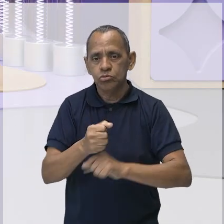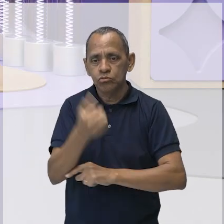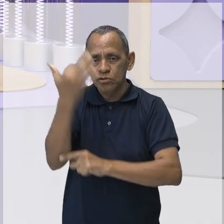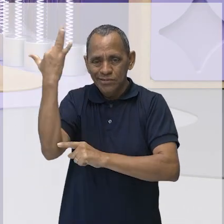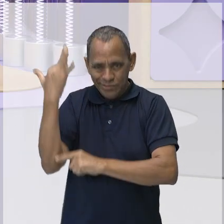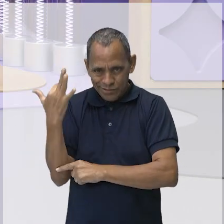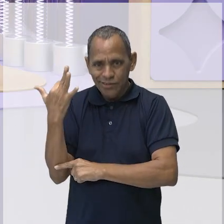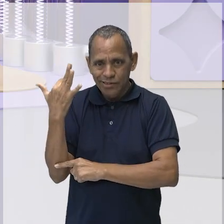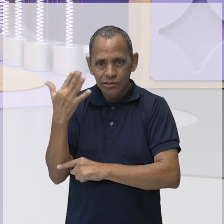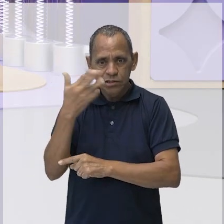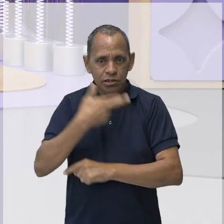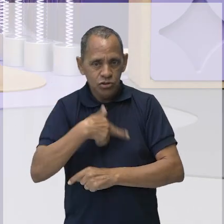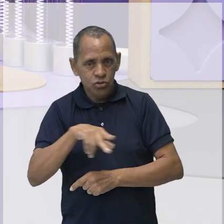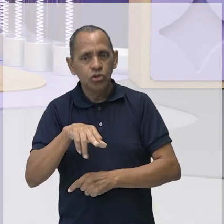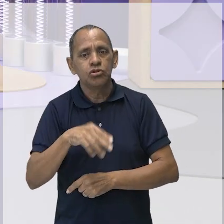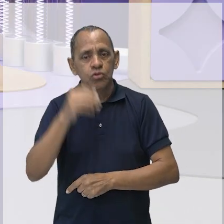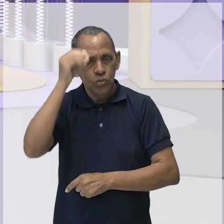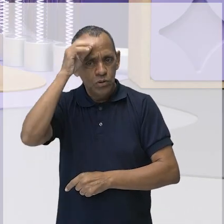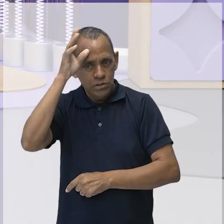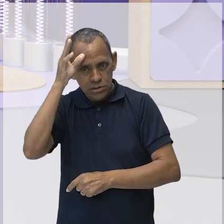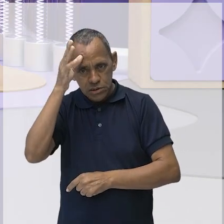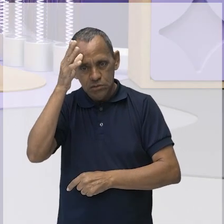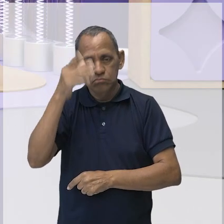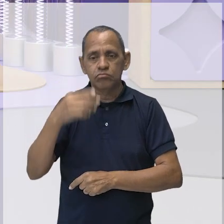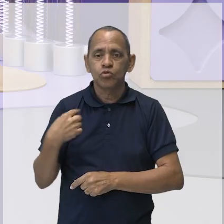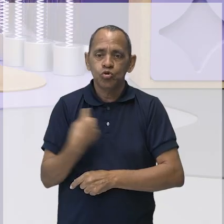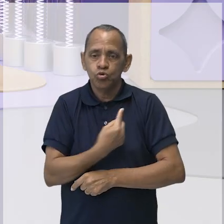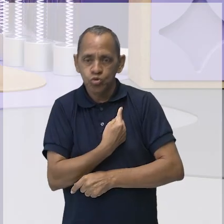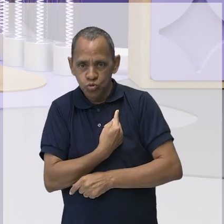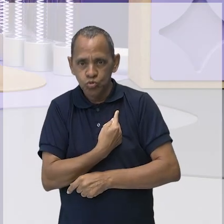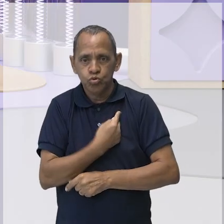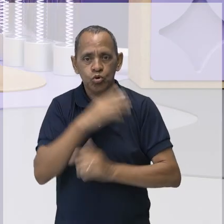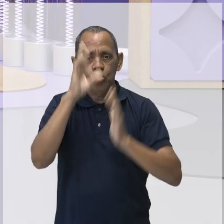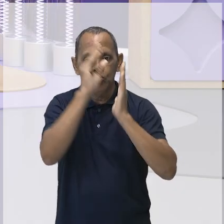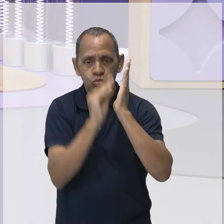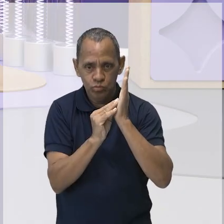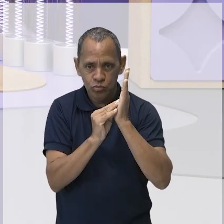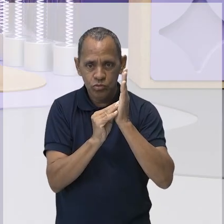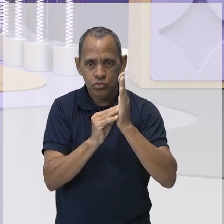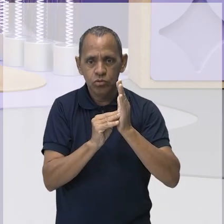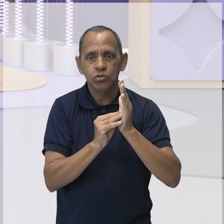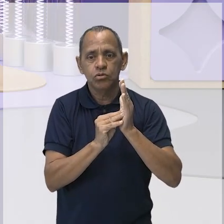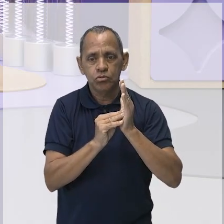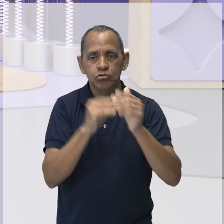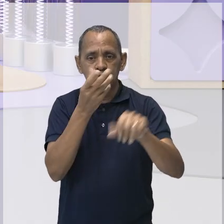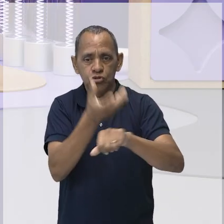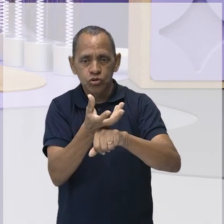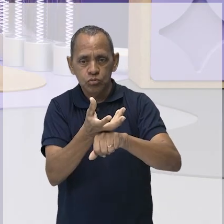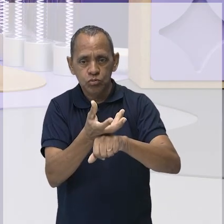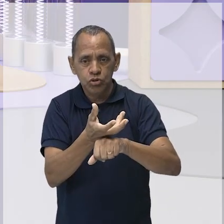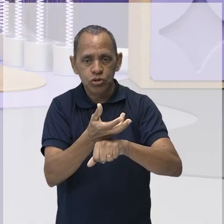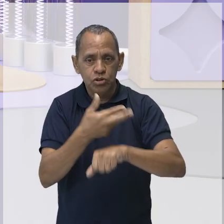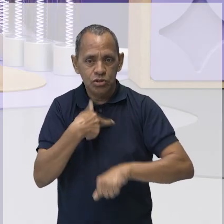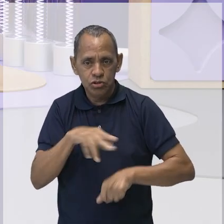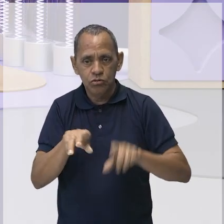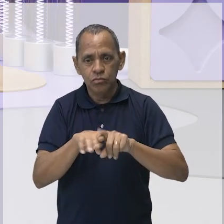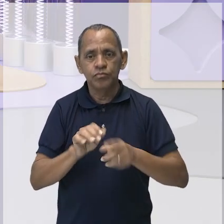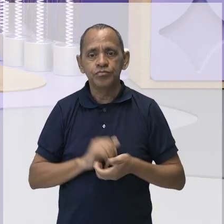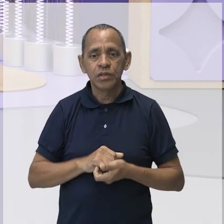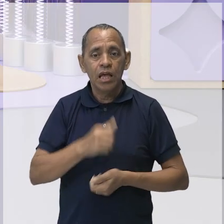que nós estamos conhecendo no nosso componente curricular. Então,